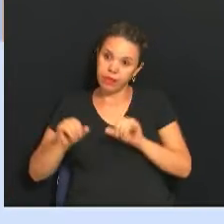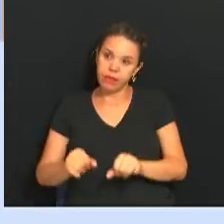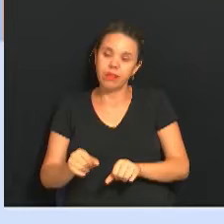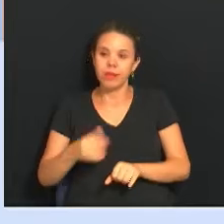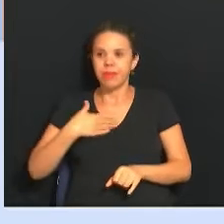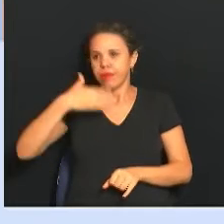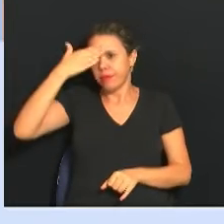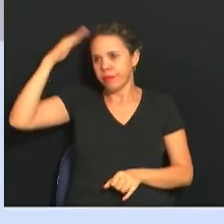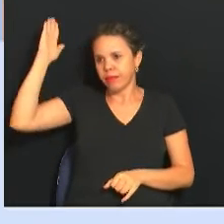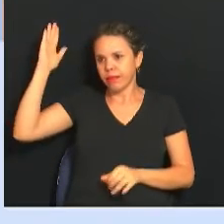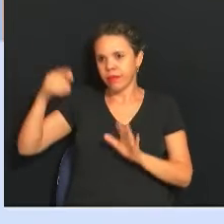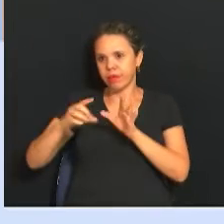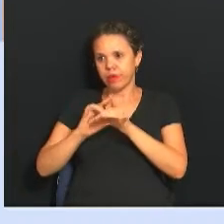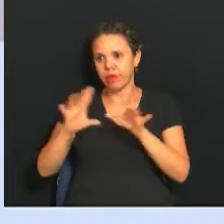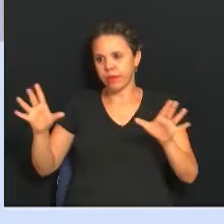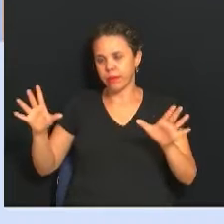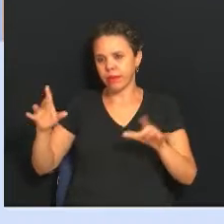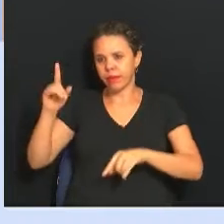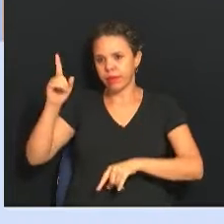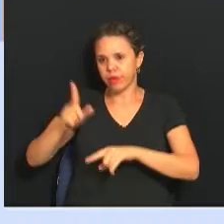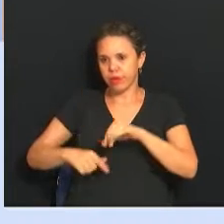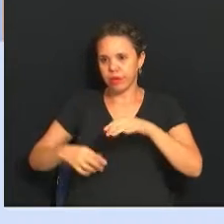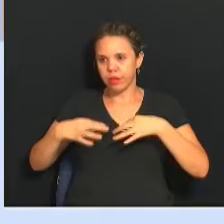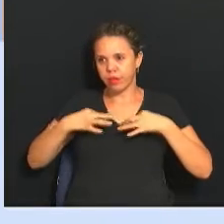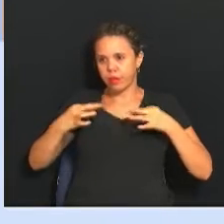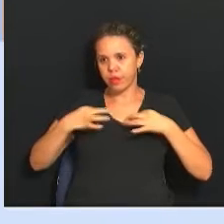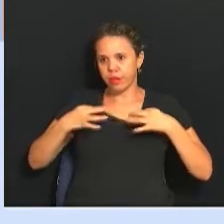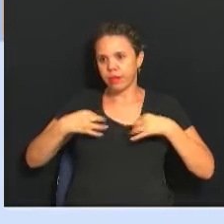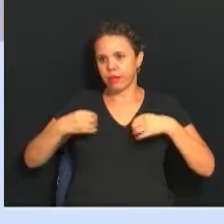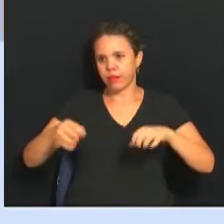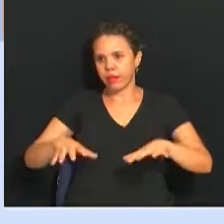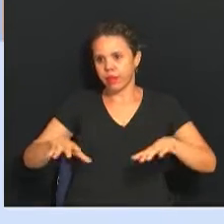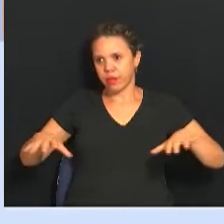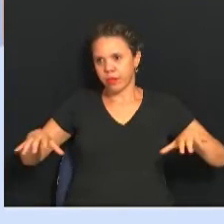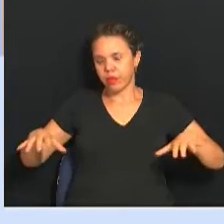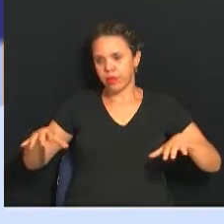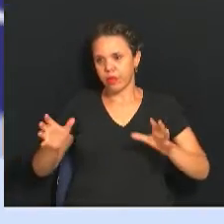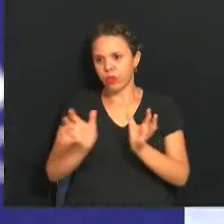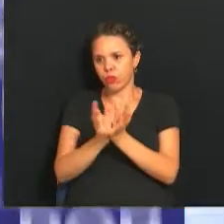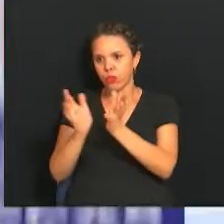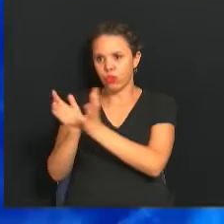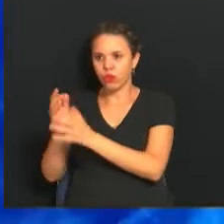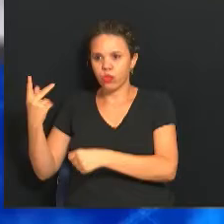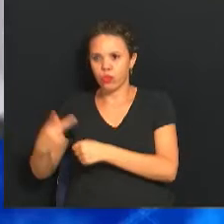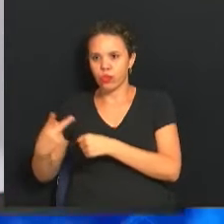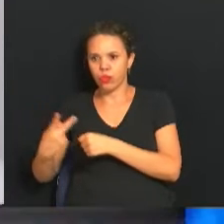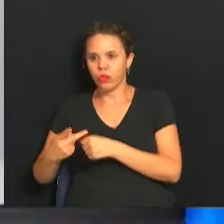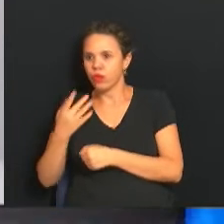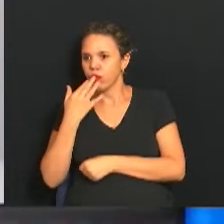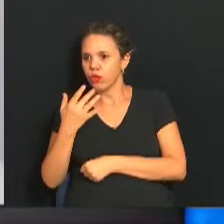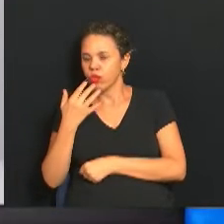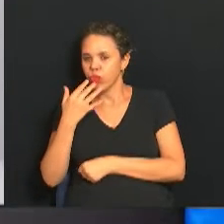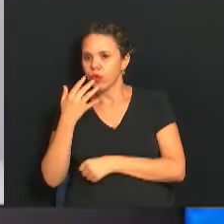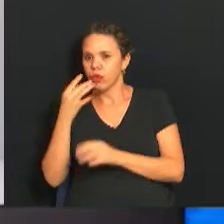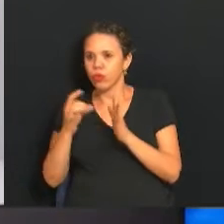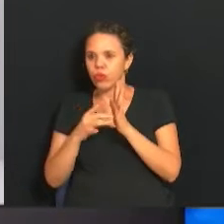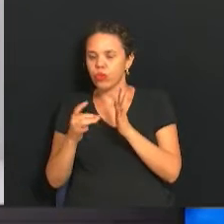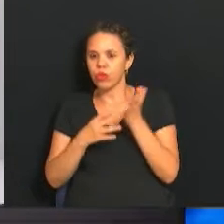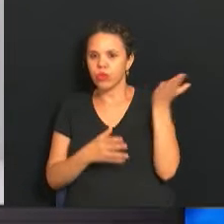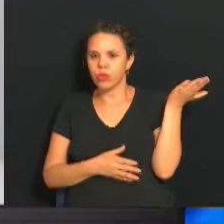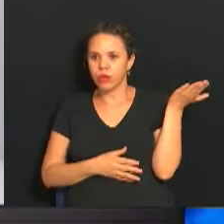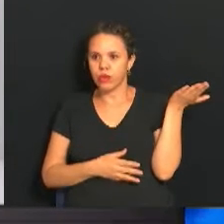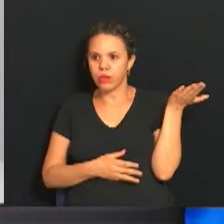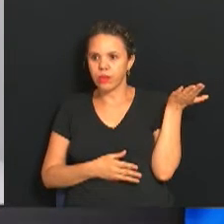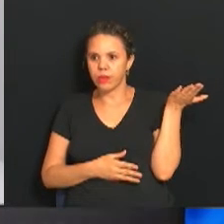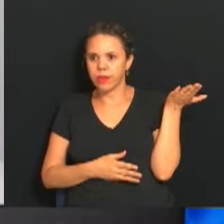já havia exposição de peças sobre tecidos ou bancadas separadas por grupos de produtos e cores. O vitrinista deve compor a vitrine